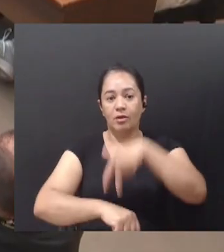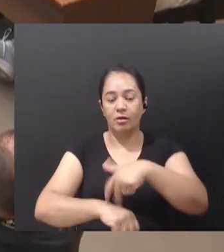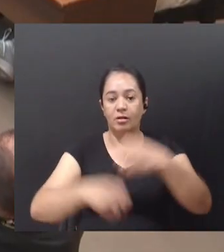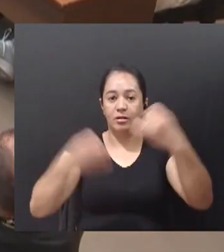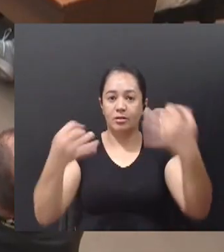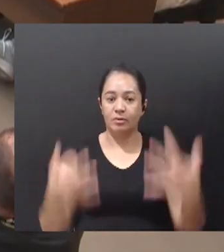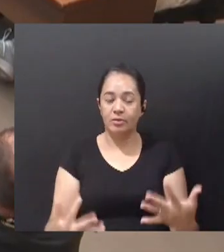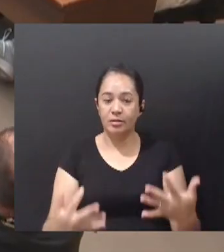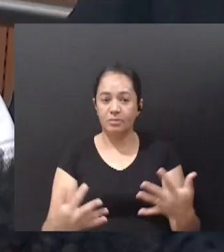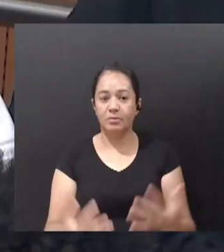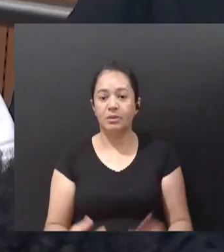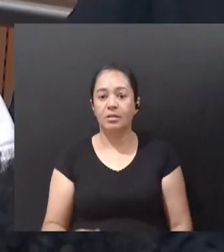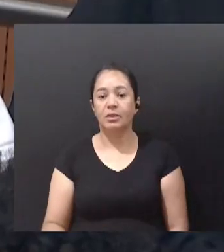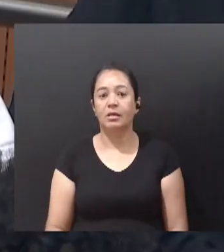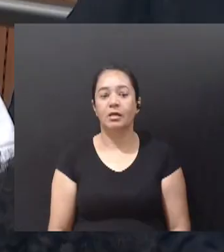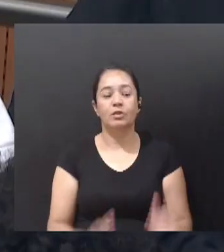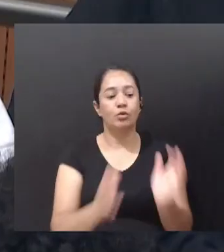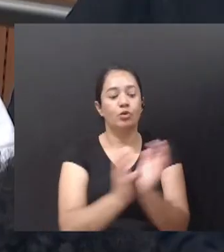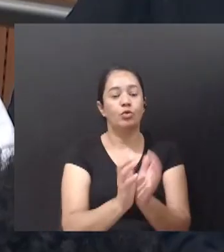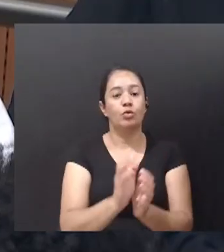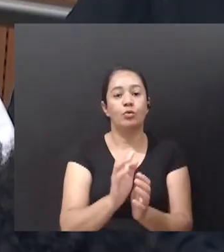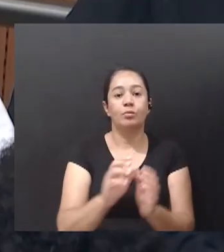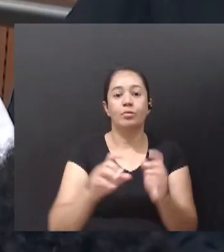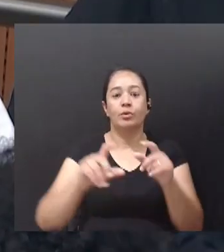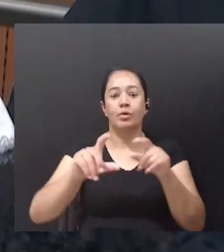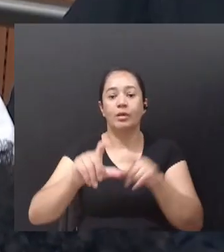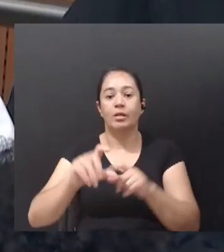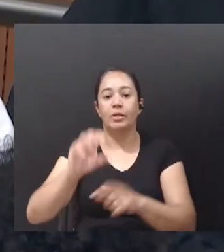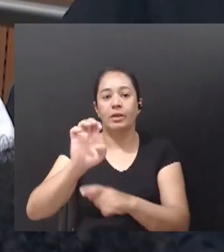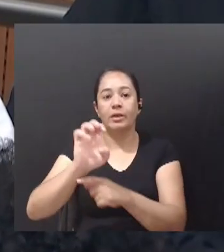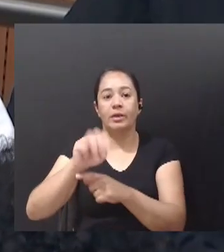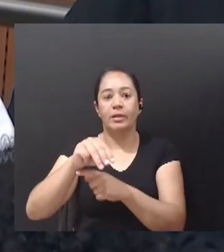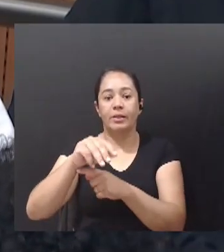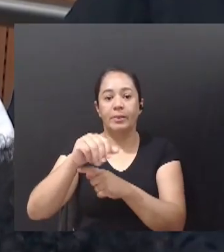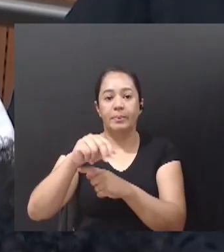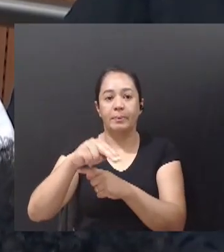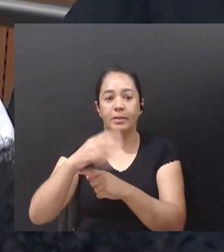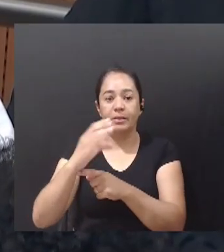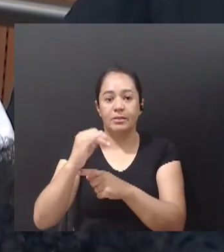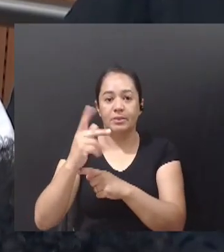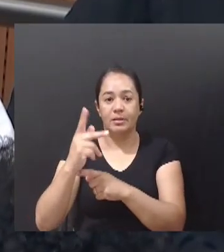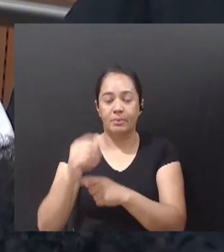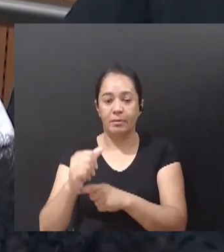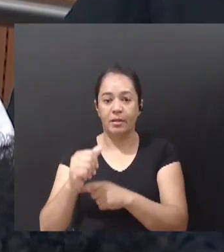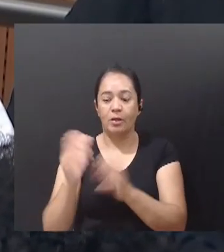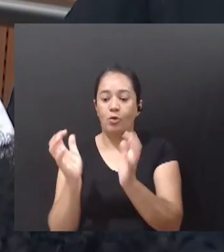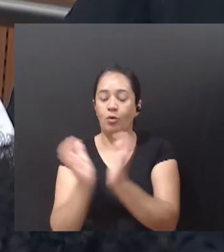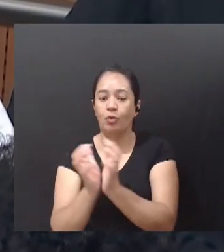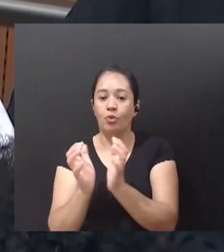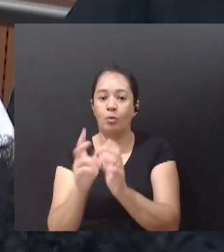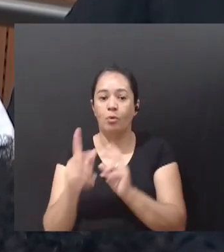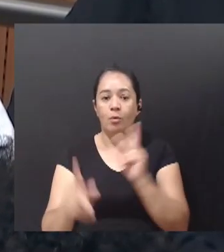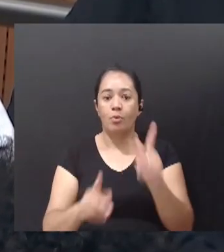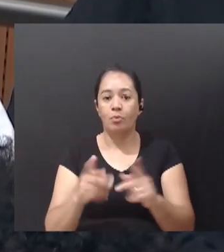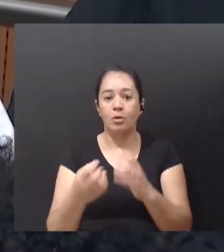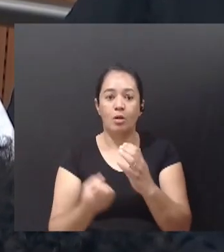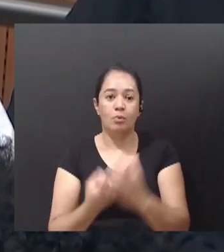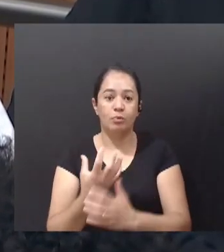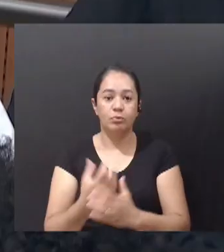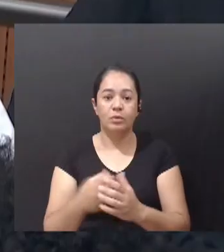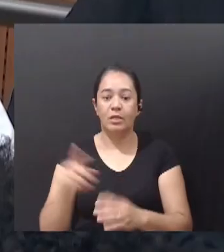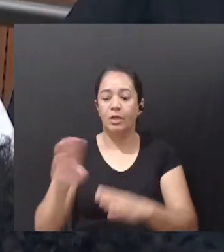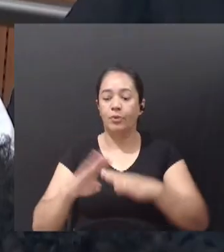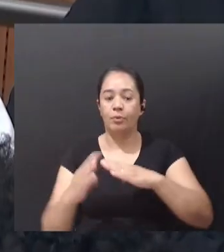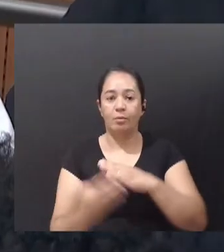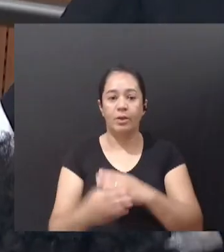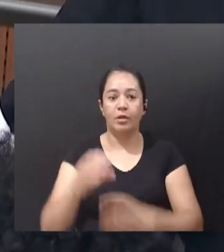Guida falou. O Emancipa Jordi é um núcleo de educação popular que foi construído e é construído no Osiel, no Parque Osiel, mesma